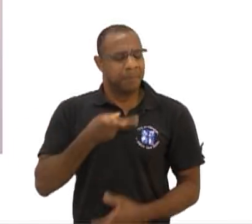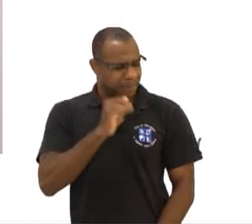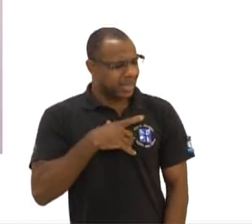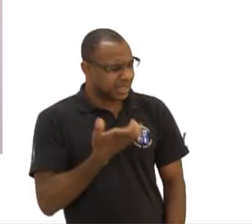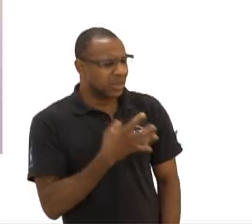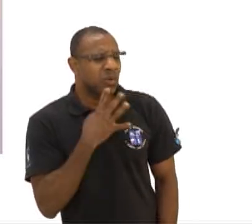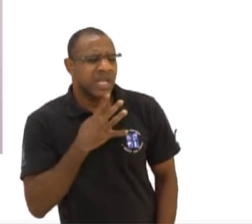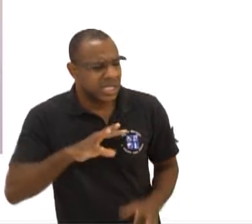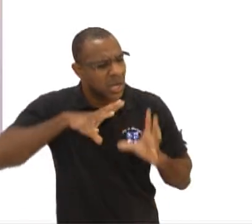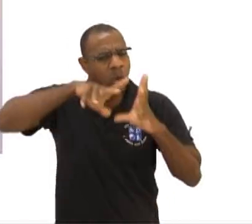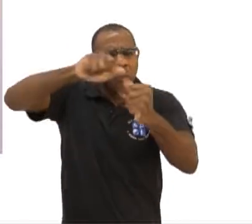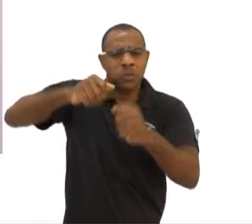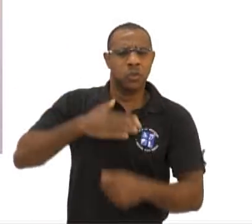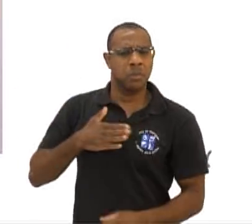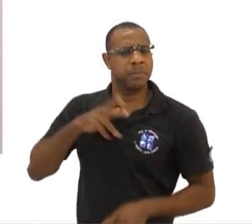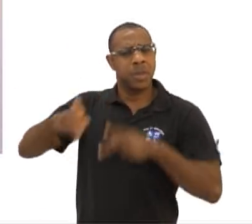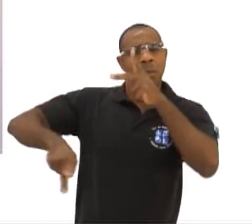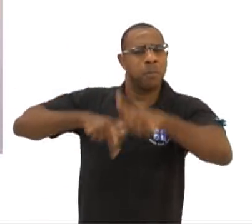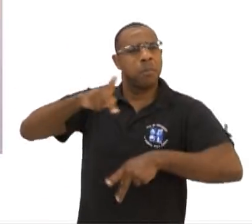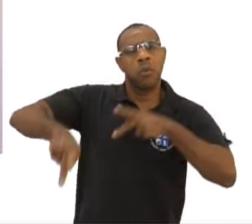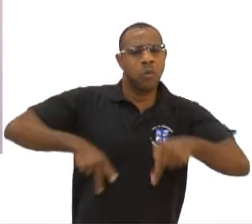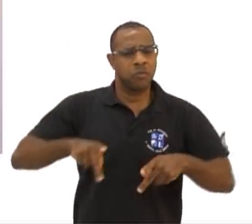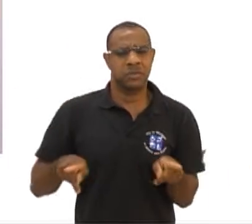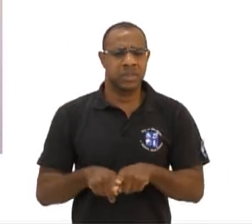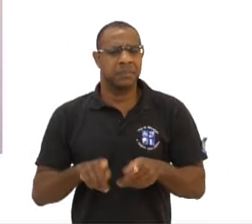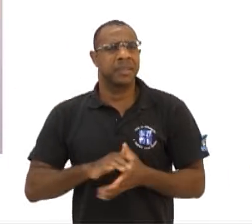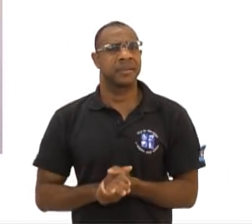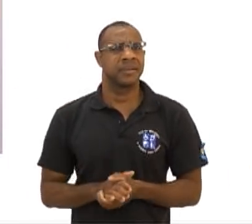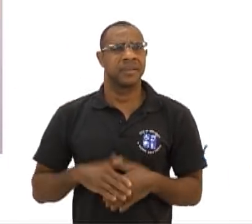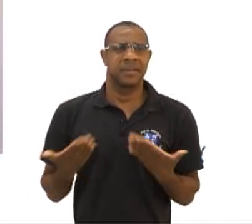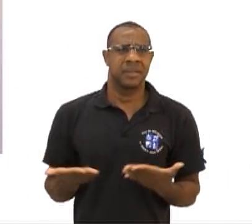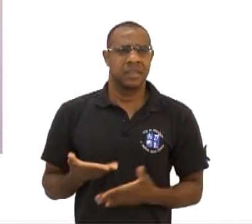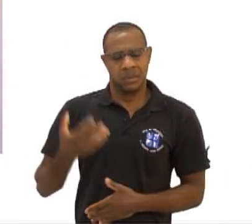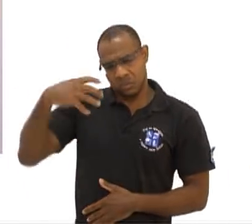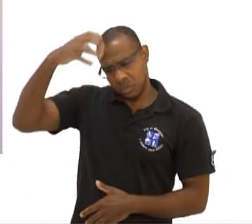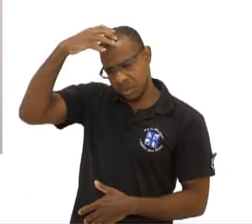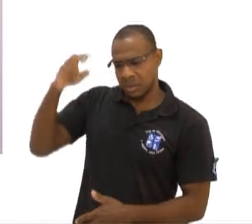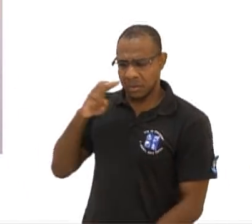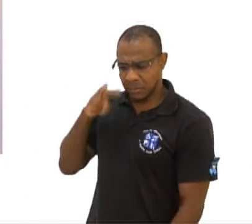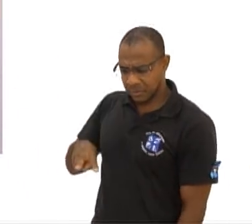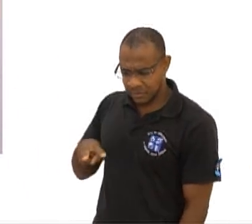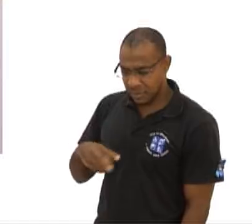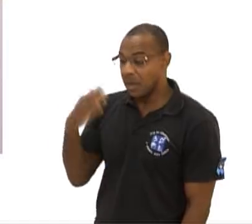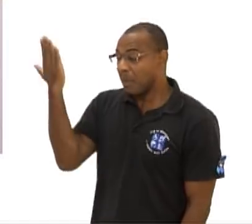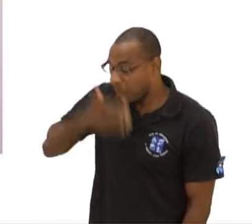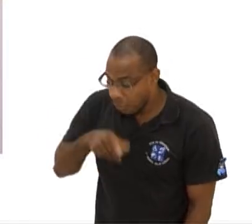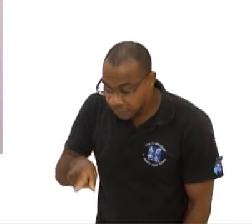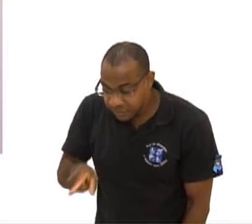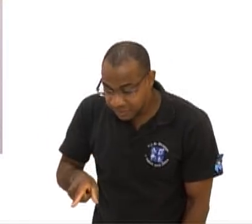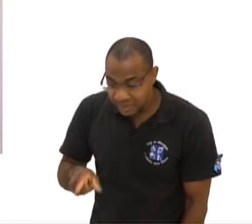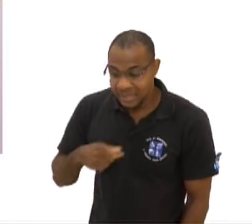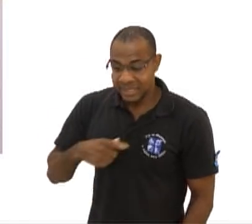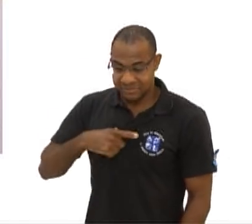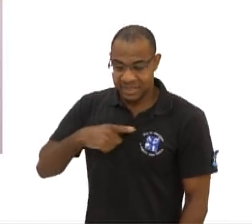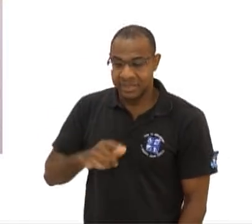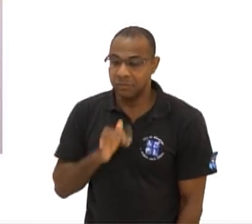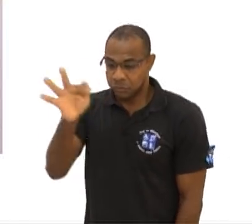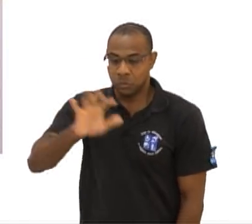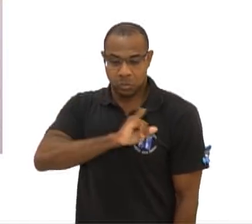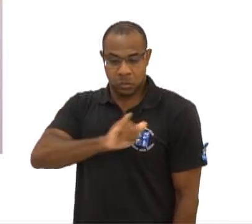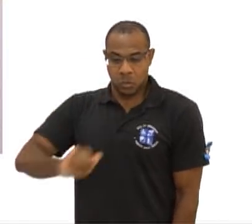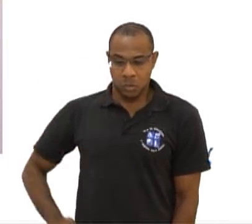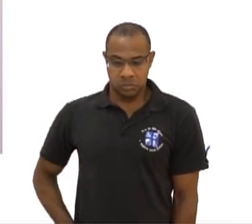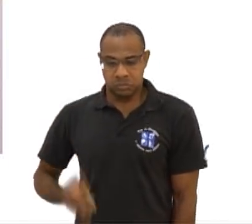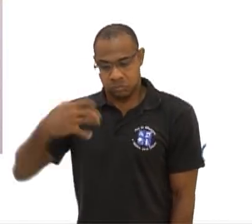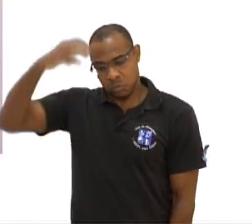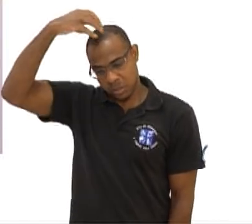o mundo, meu povo, além dos portões do palácio. O rei olhou e disse: prova que será um grande rei. Chamou